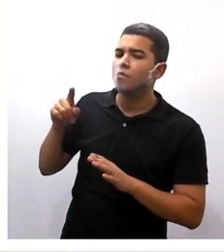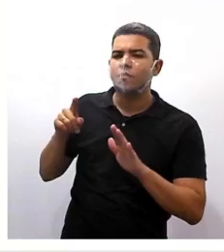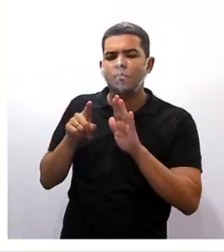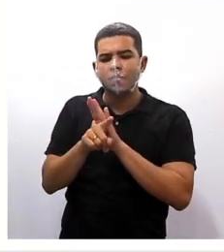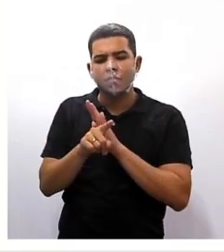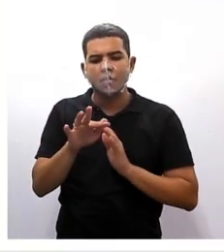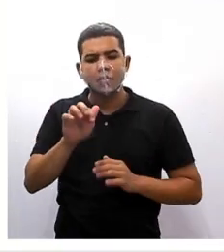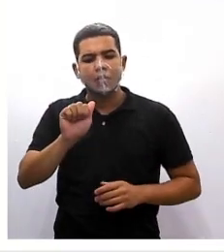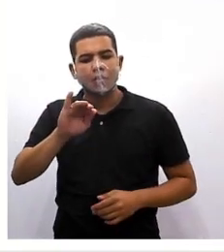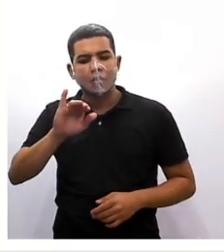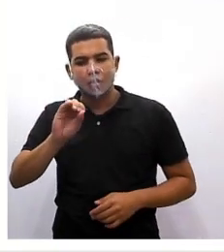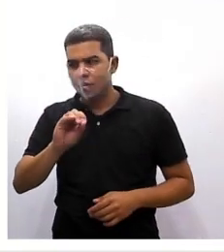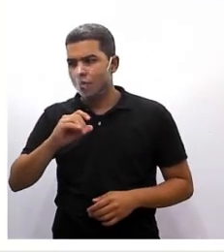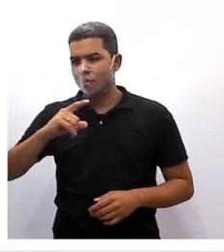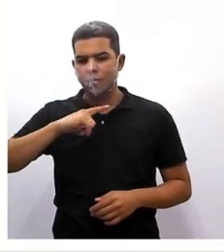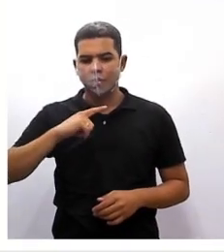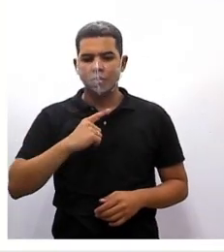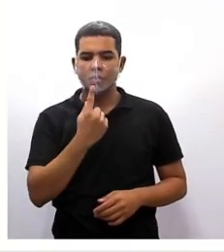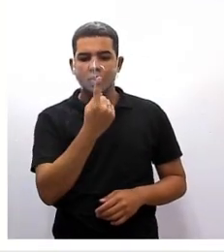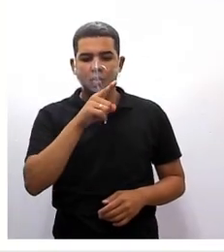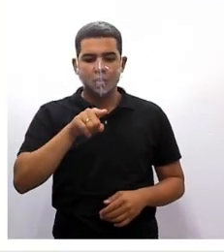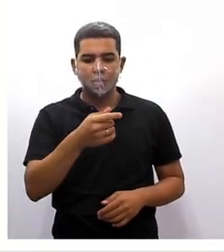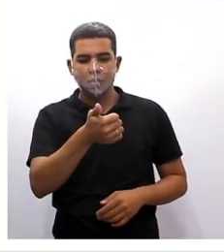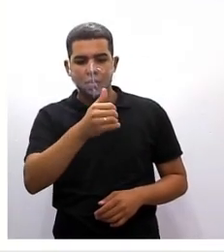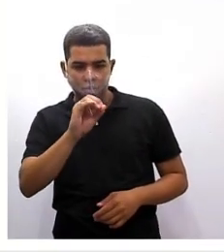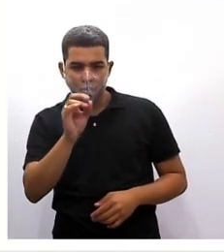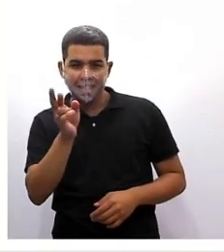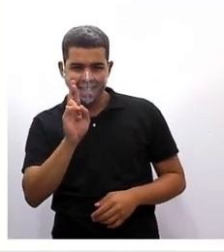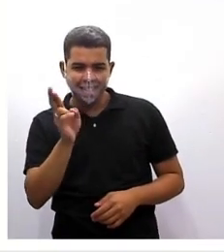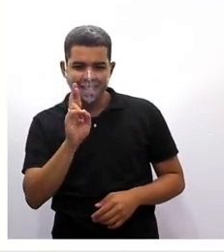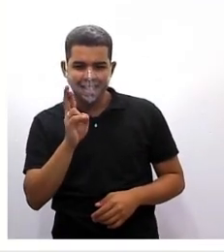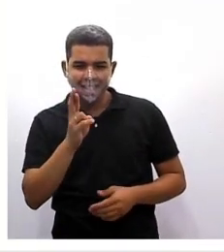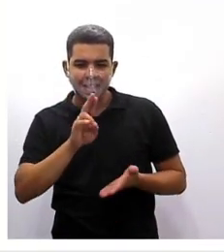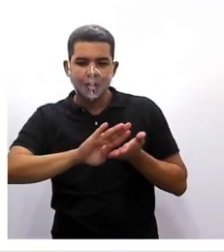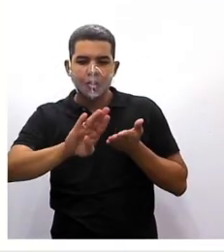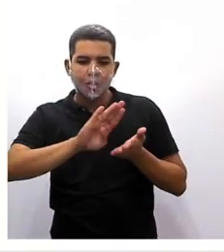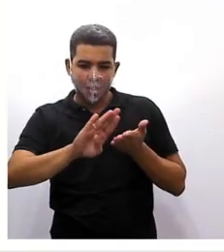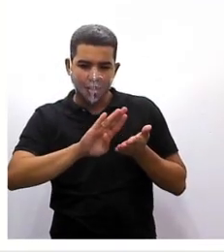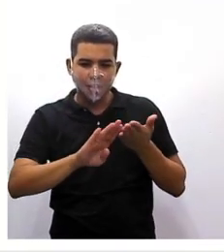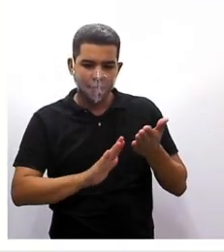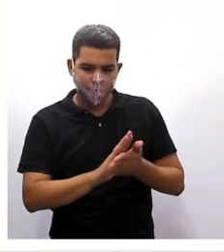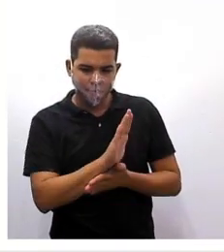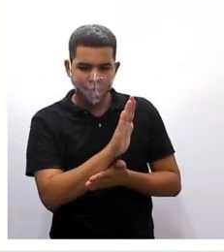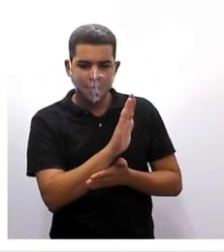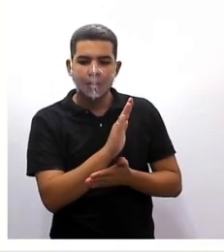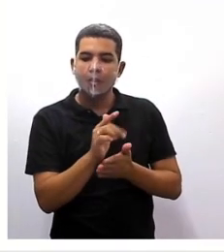Fábio tem 1,10, né, R$1,10 em sua conta de impressão.